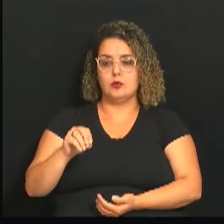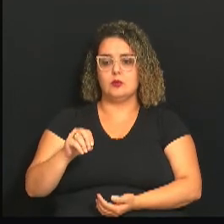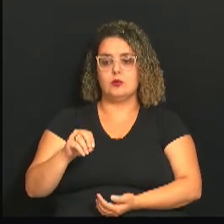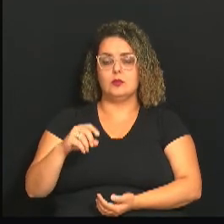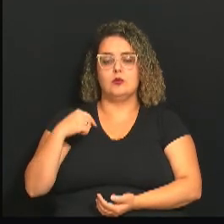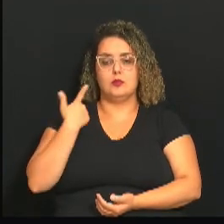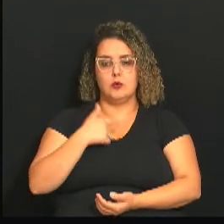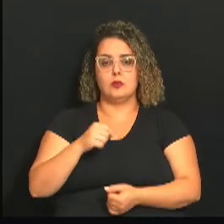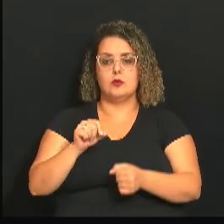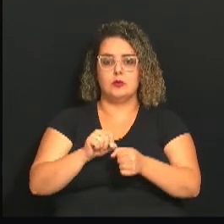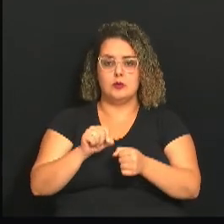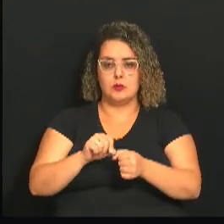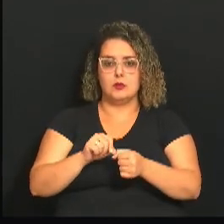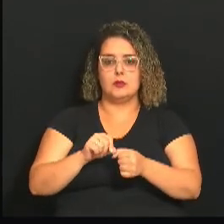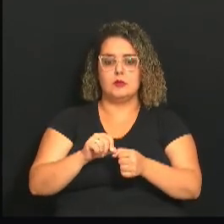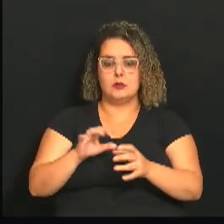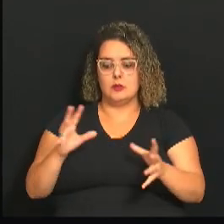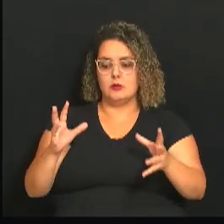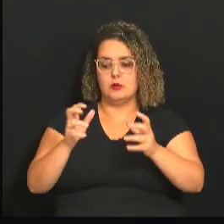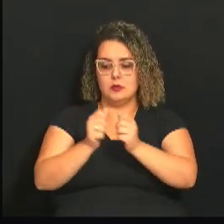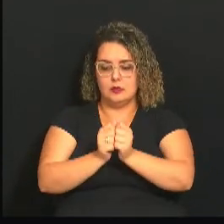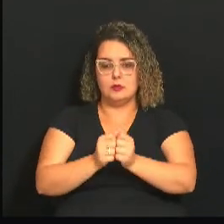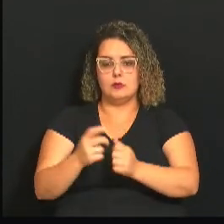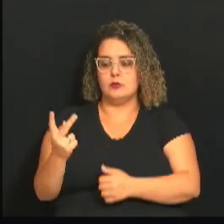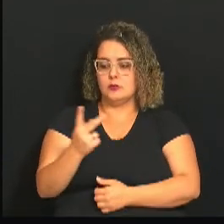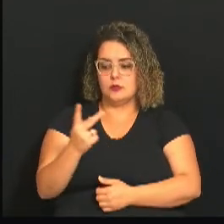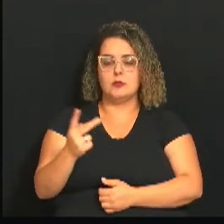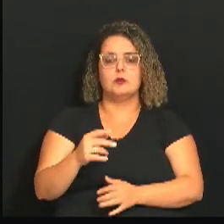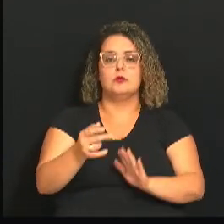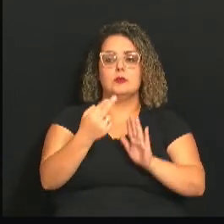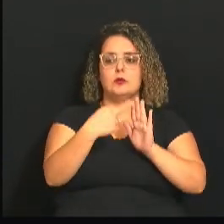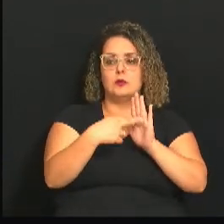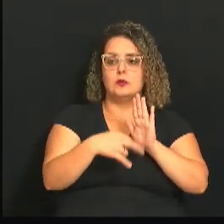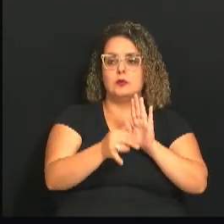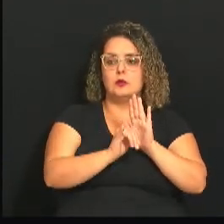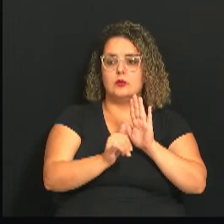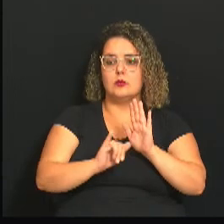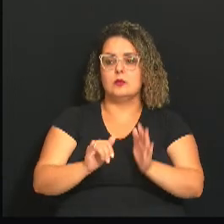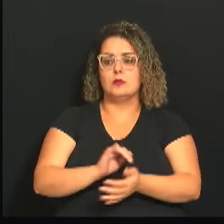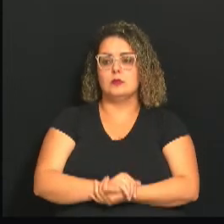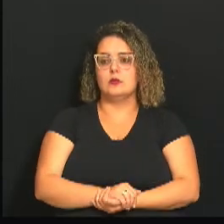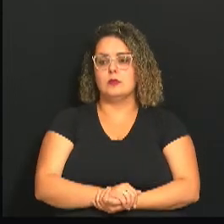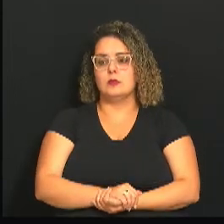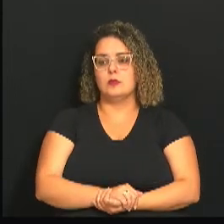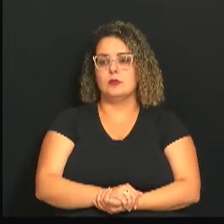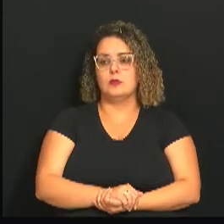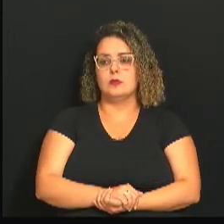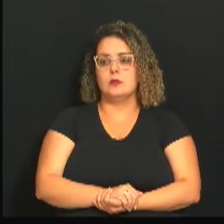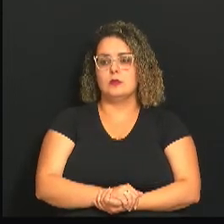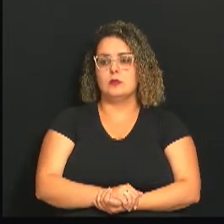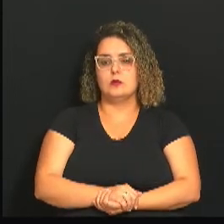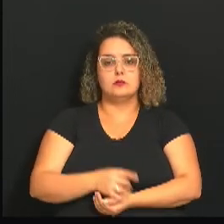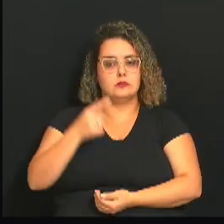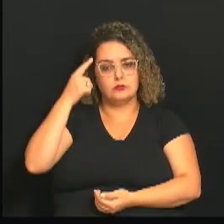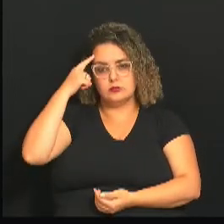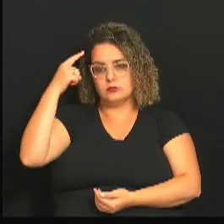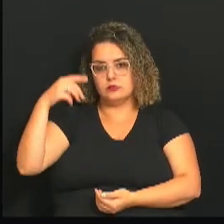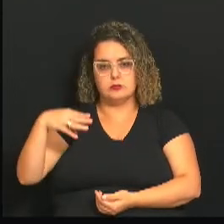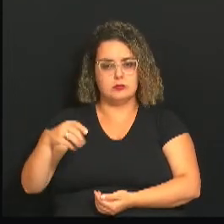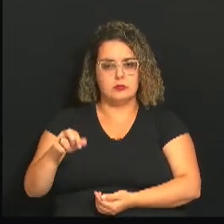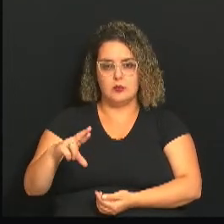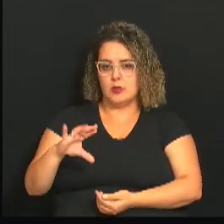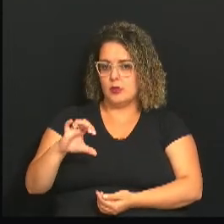fazer constar como anexo ao relatório, e a sua sacada foi muito boa. Eu acho